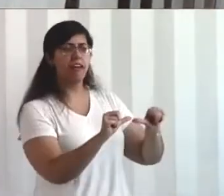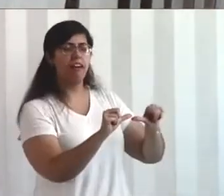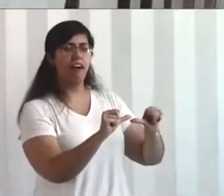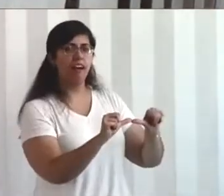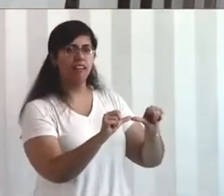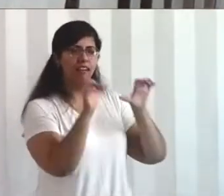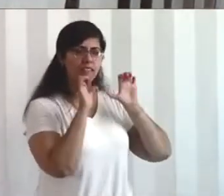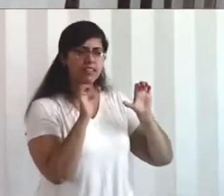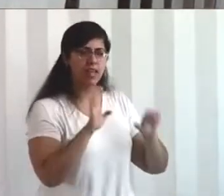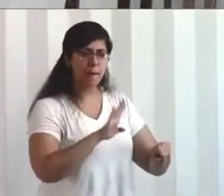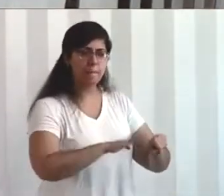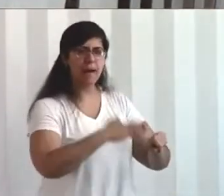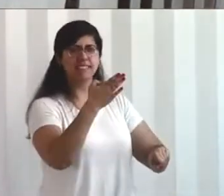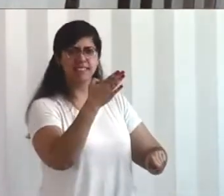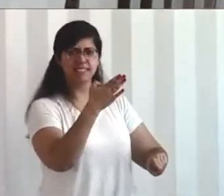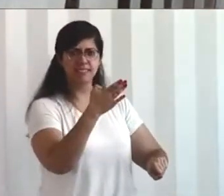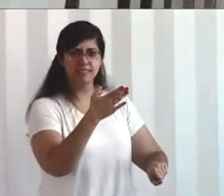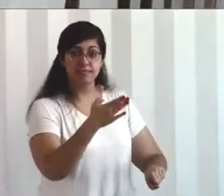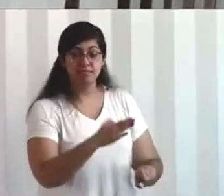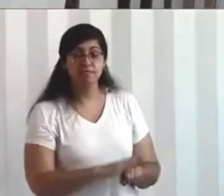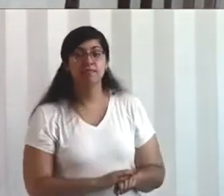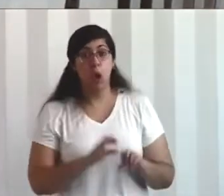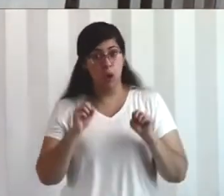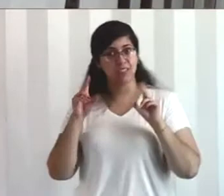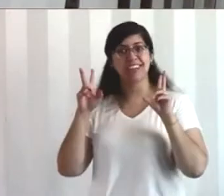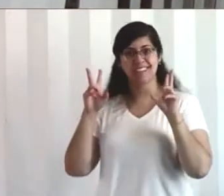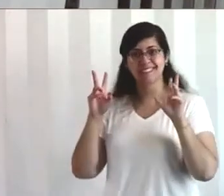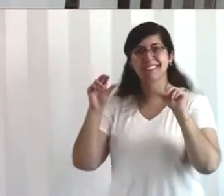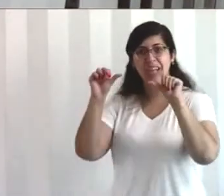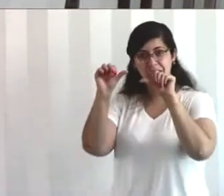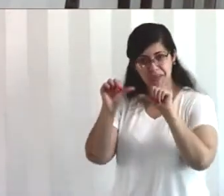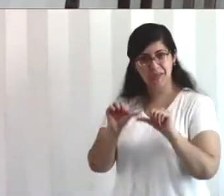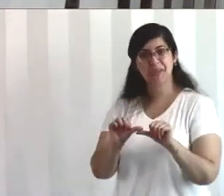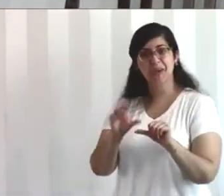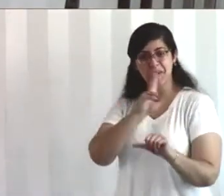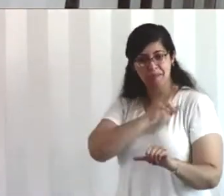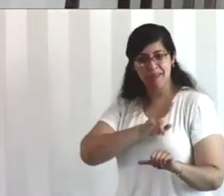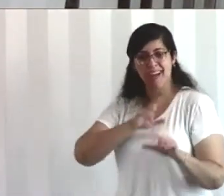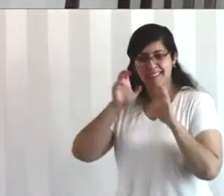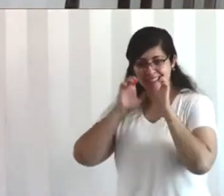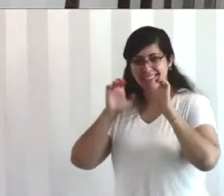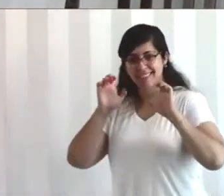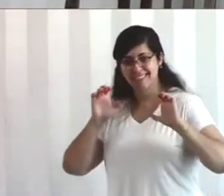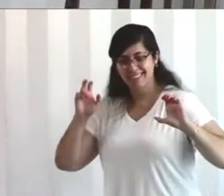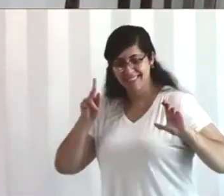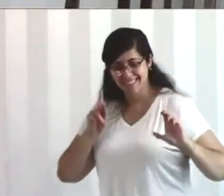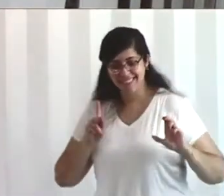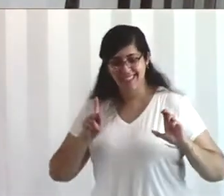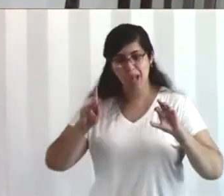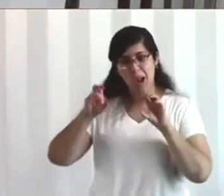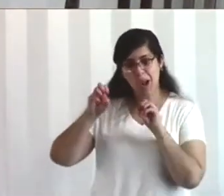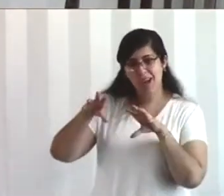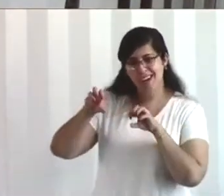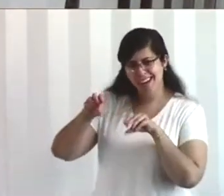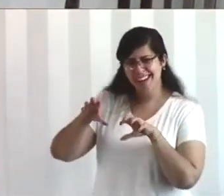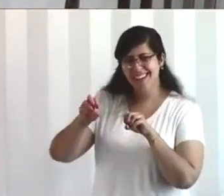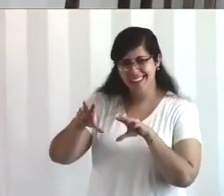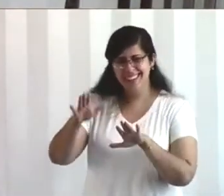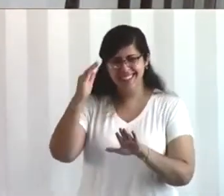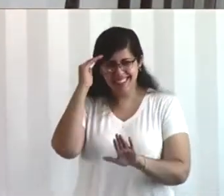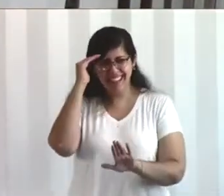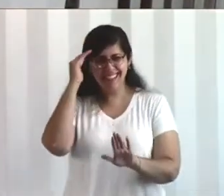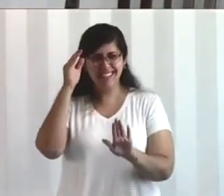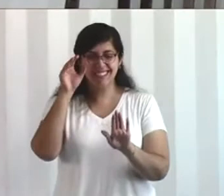Corinto. E confirmou, que é a 4ª ênfase da minha meditação. Como é que Cristo impacta uma